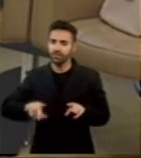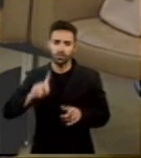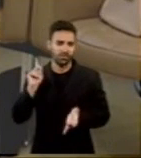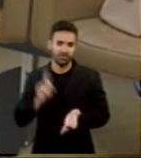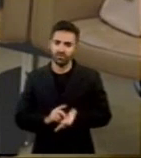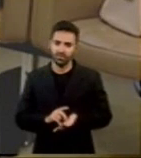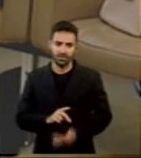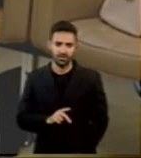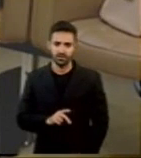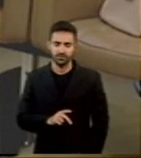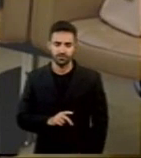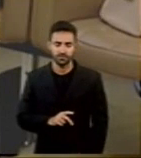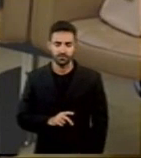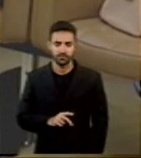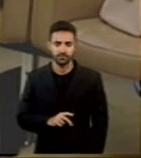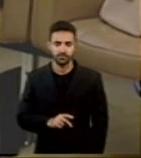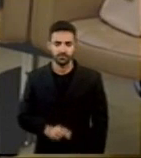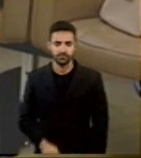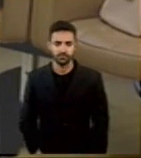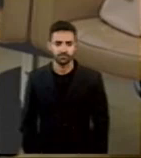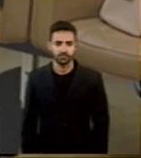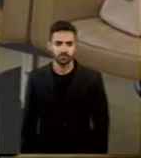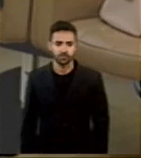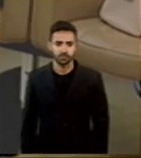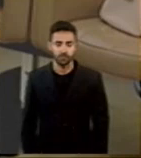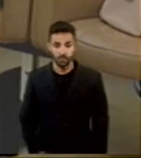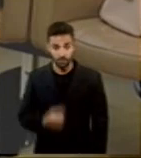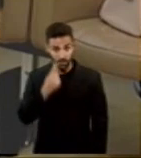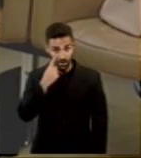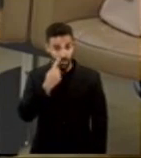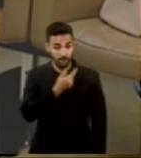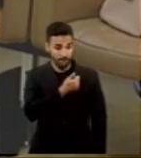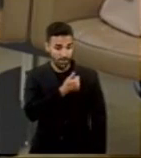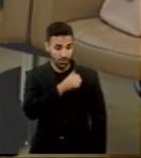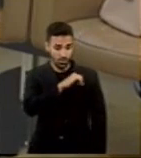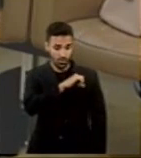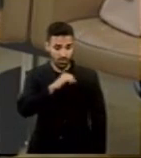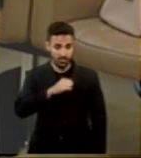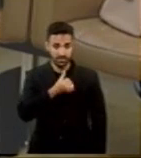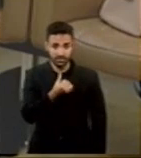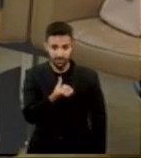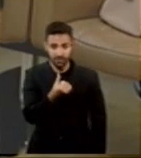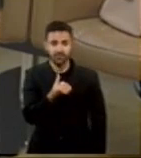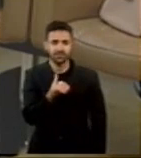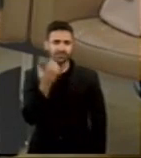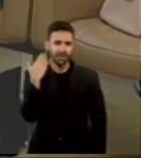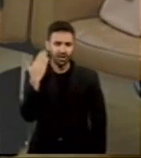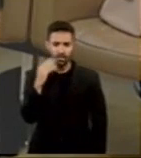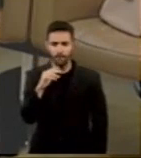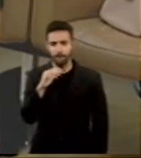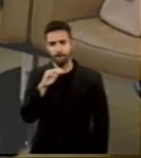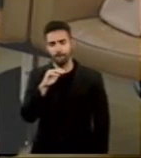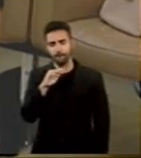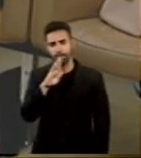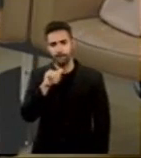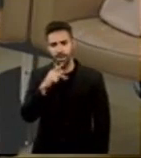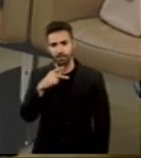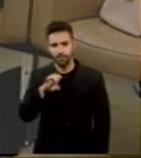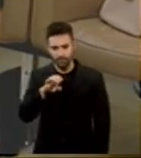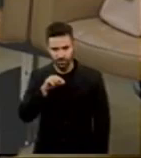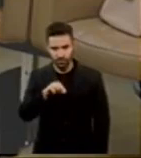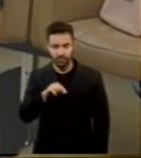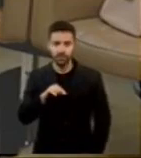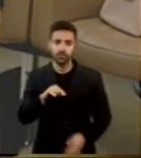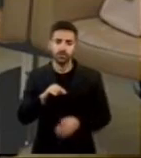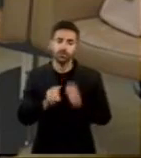tínhamos, ministro Marco Aurélio, em 96, na época que o BAP, que foi o Boletim de Atualização